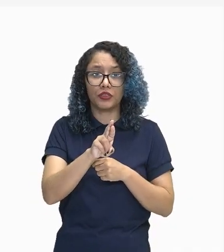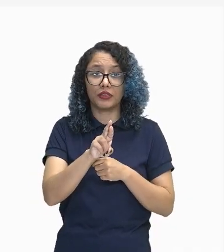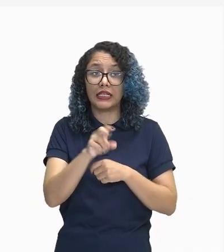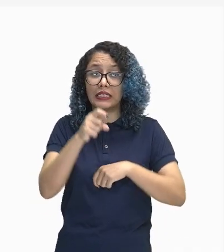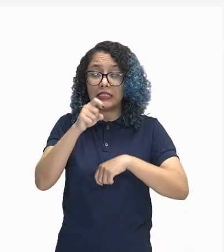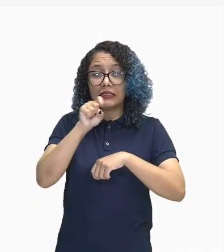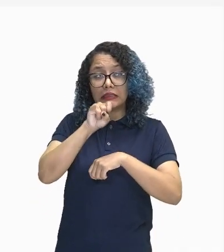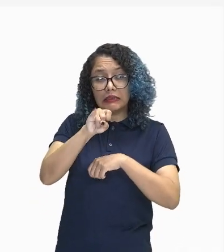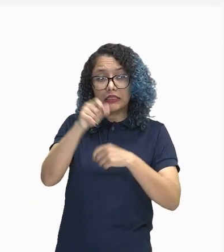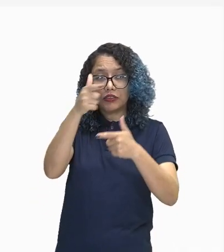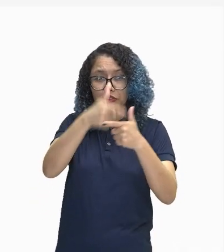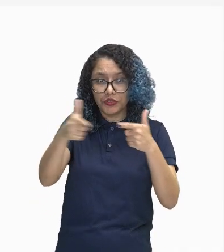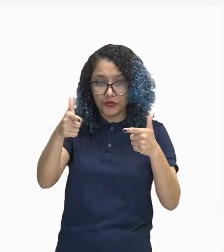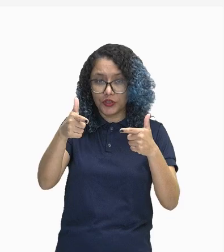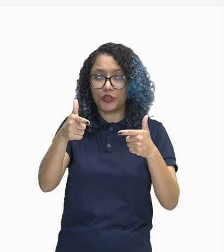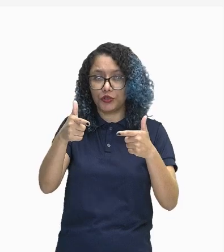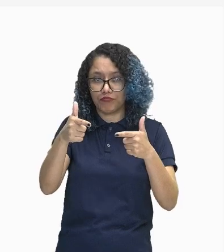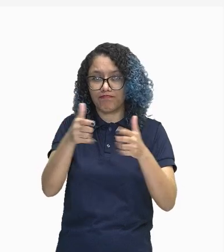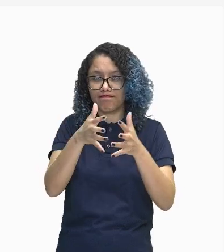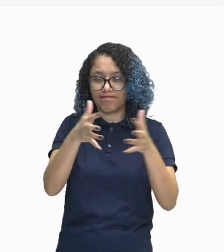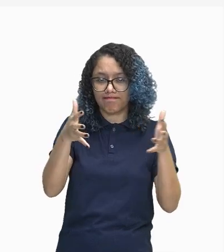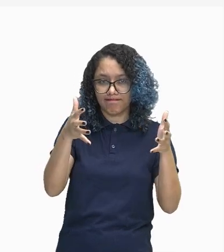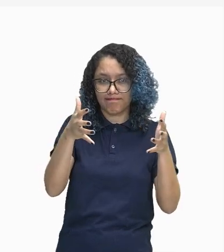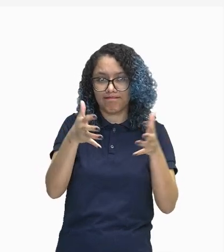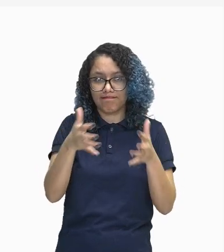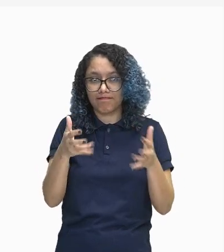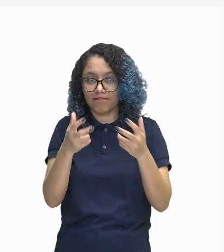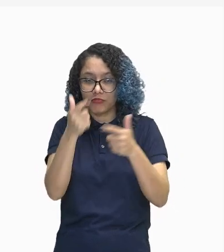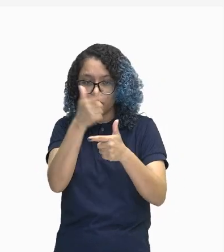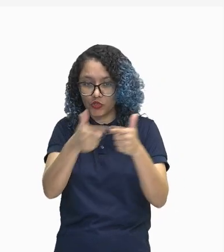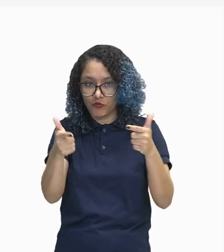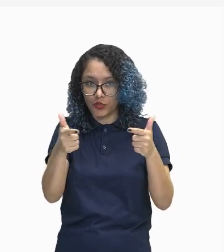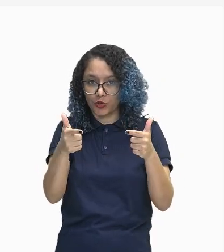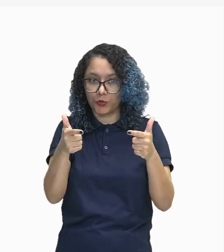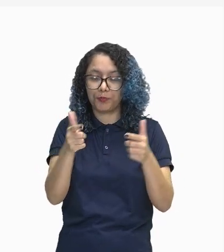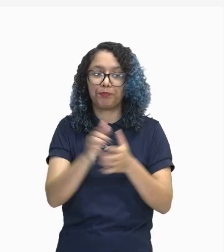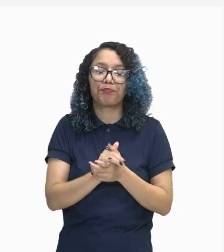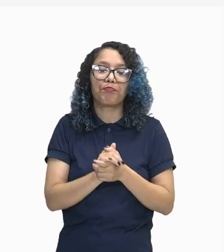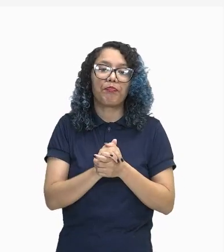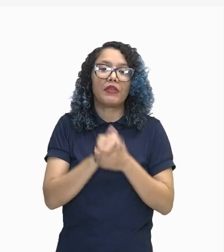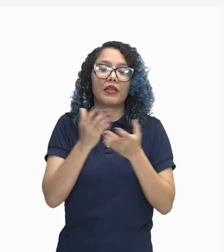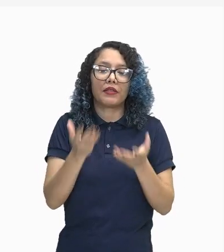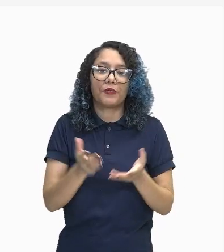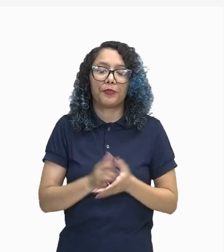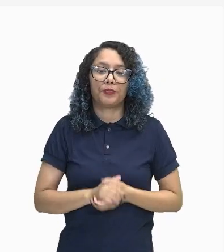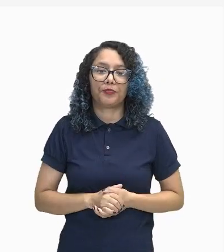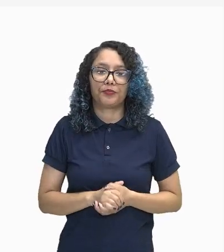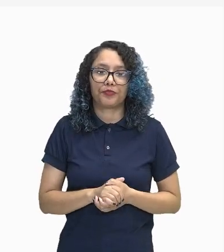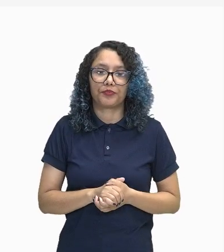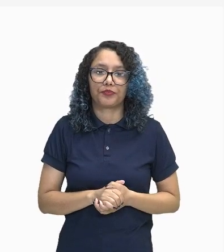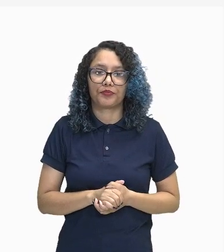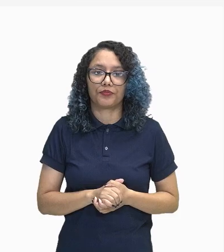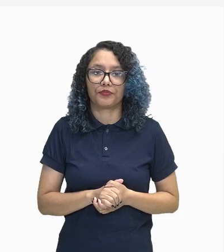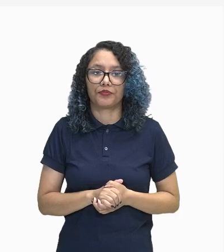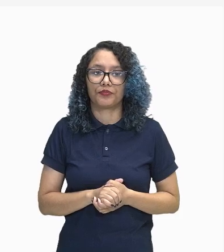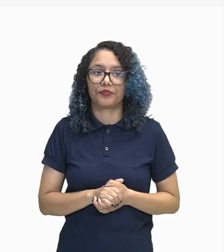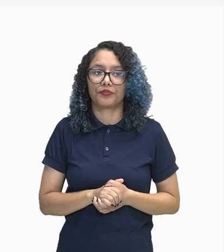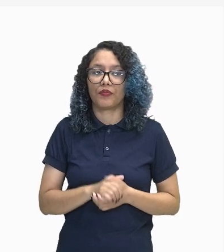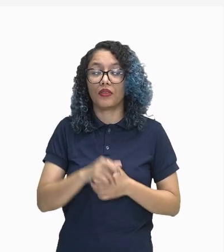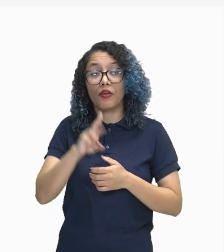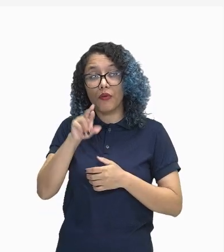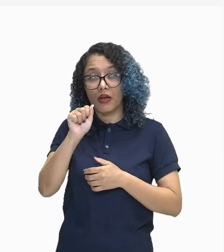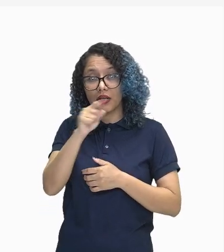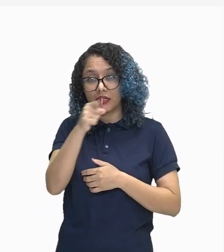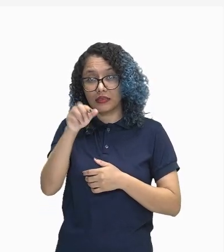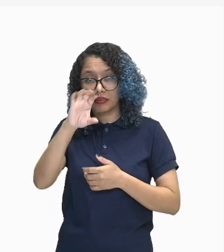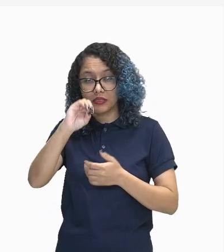pelo valor da outra. Então, continuando aqui a ideia, a razão entre duas grandezas nada mais é do que o resultado da divisão